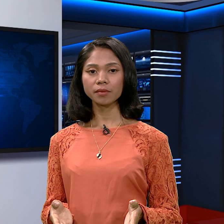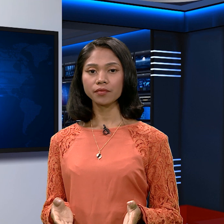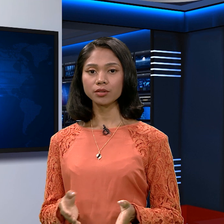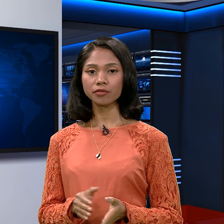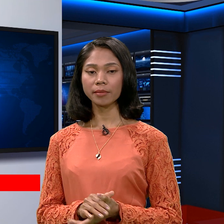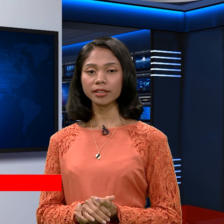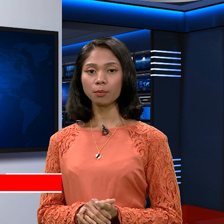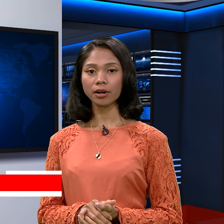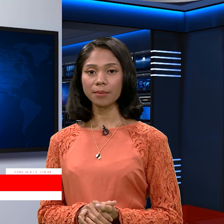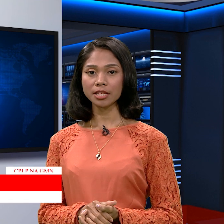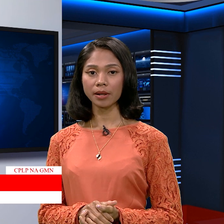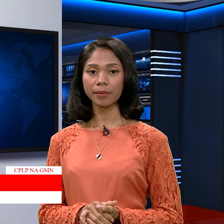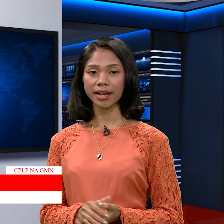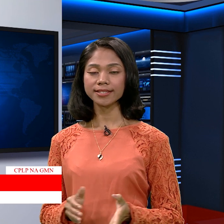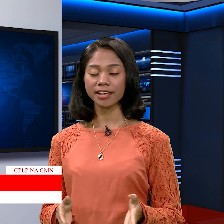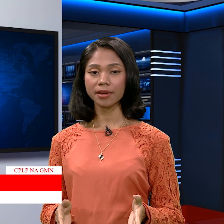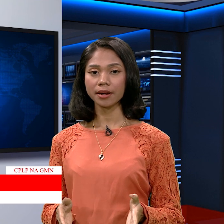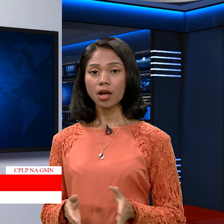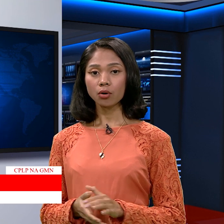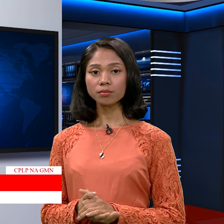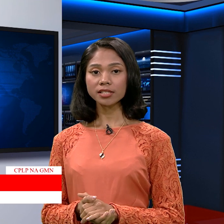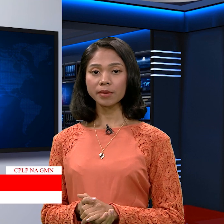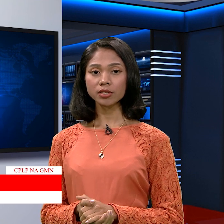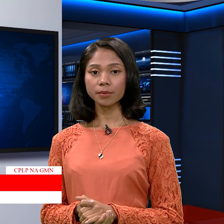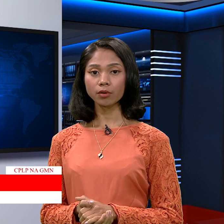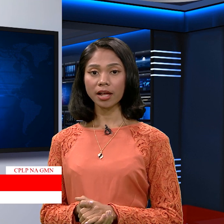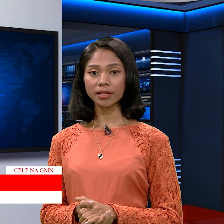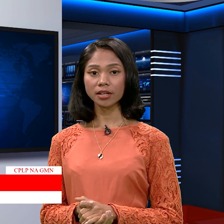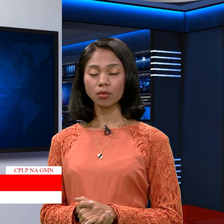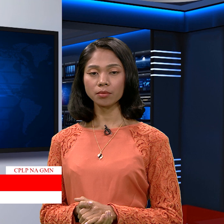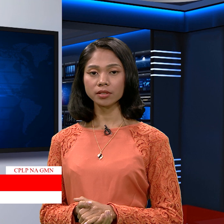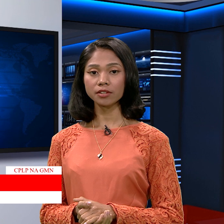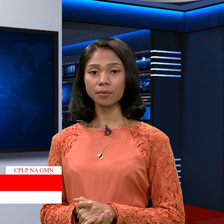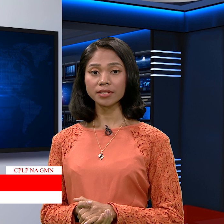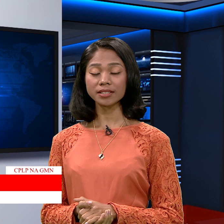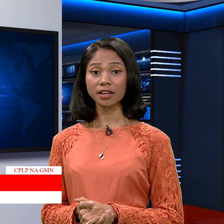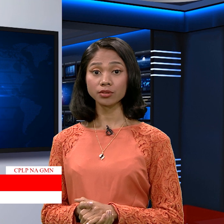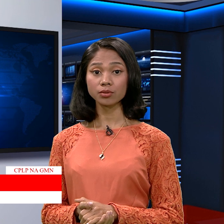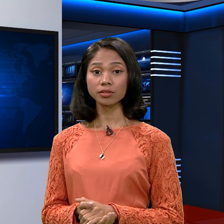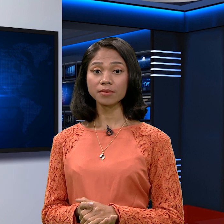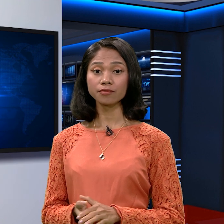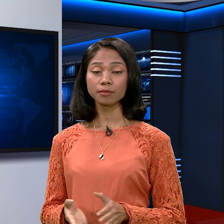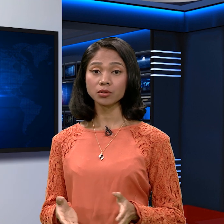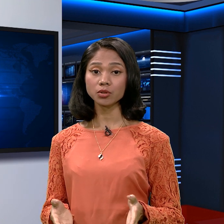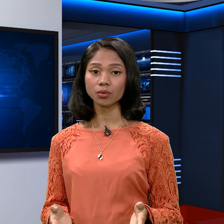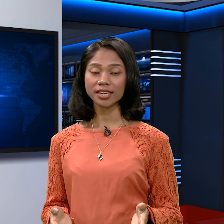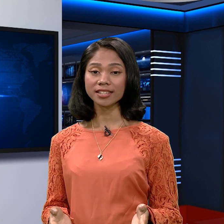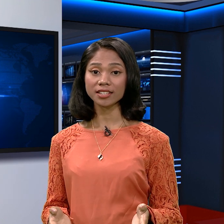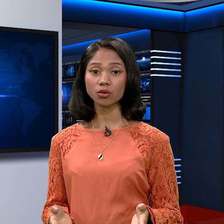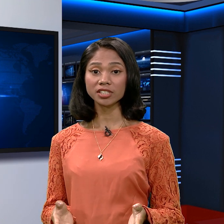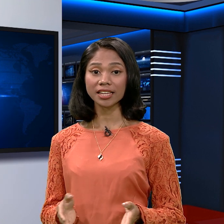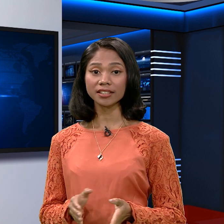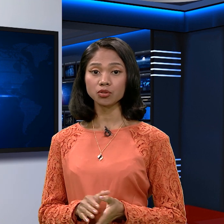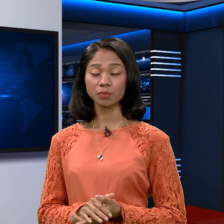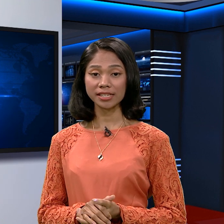espectadores, bem-vindos novamente ao programa CPLP na Aziamen. Como já sabemos, este programa tem como objetivo apresentar-vos as últimas informações ocorridas